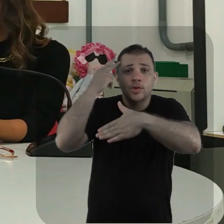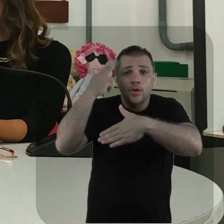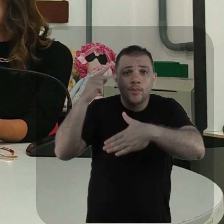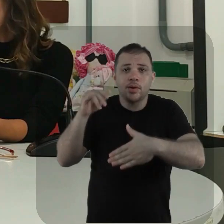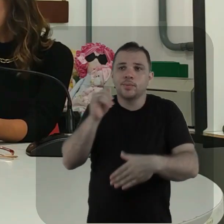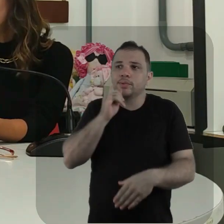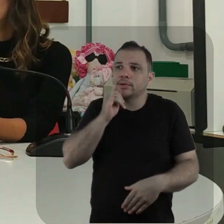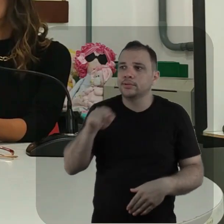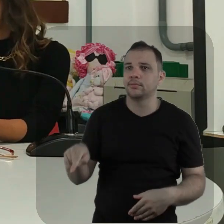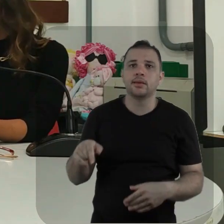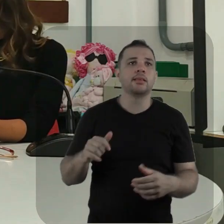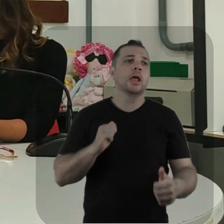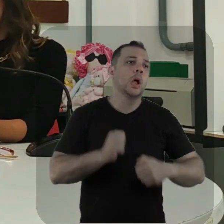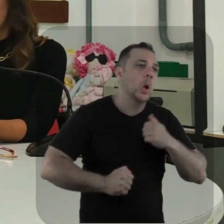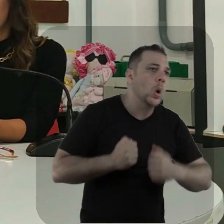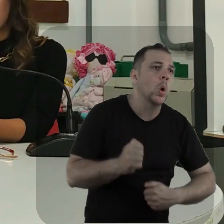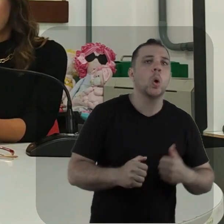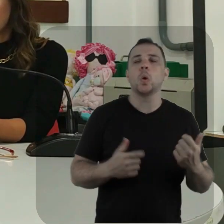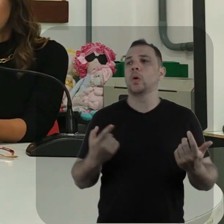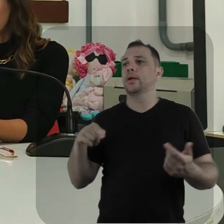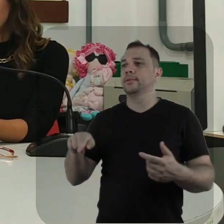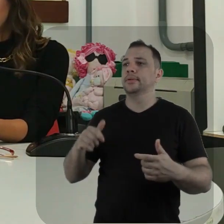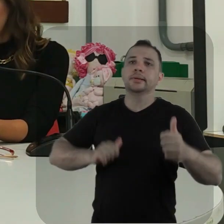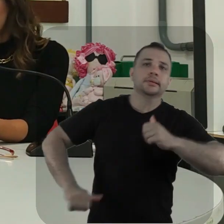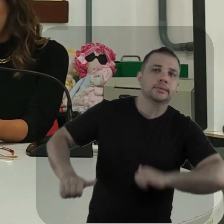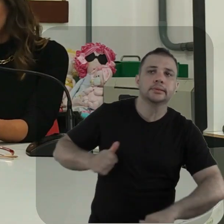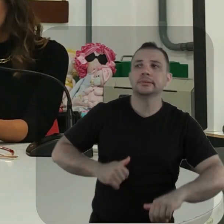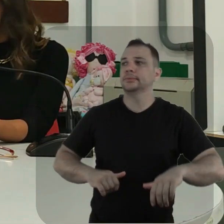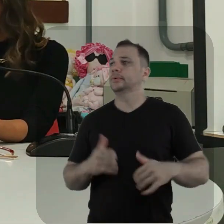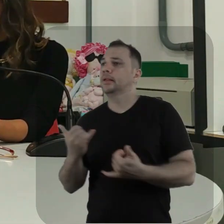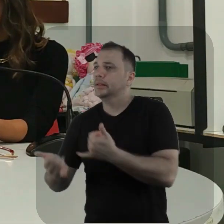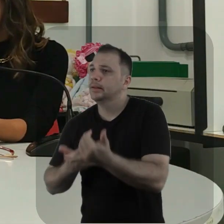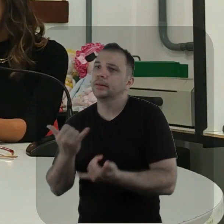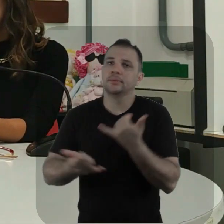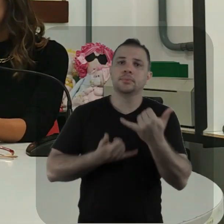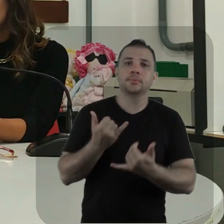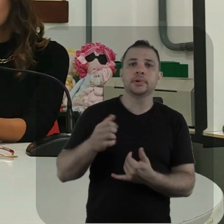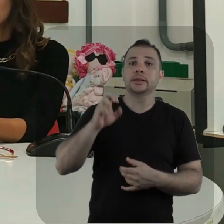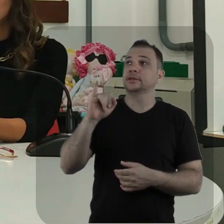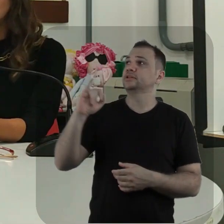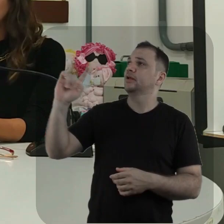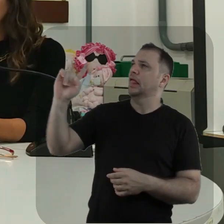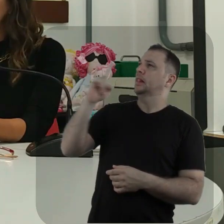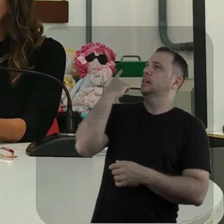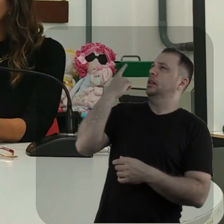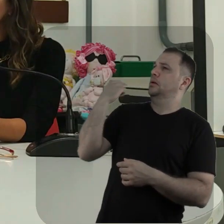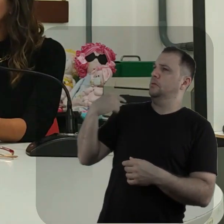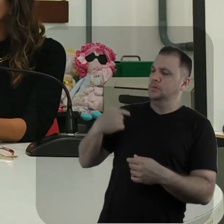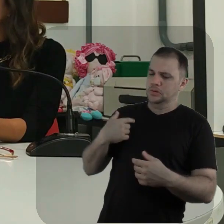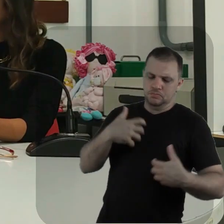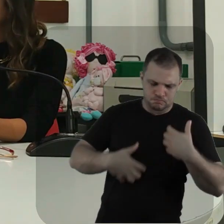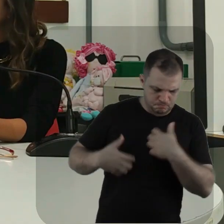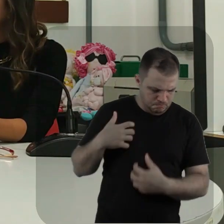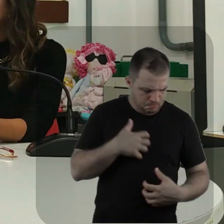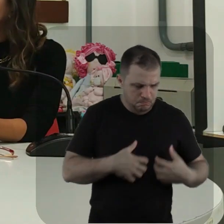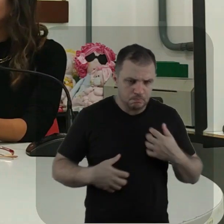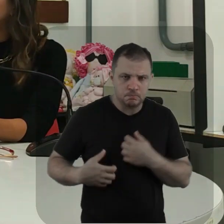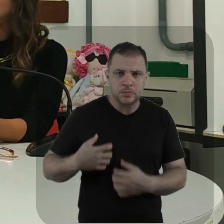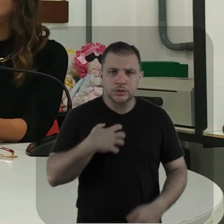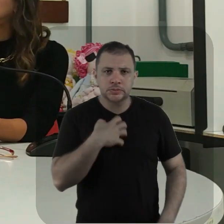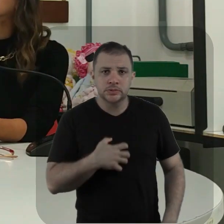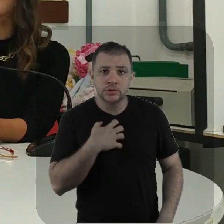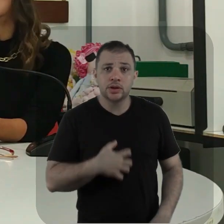birra quando ela não recebe o que ela quer, quando ela recebe um não, que tem uma baixa tolerância realmente à frustração, mas isso tem